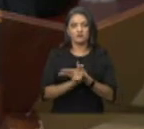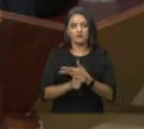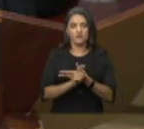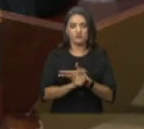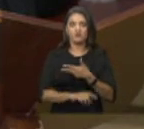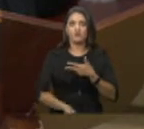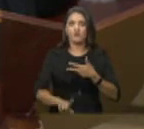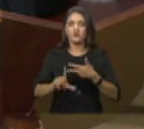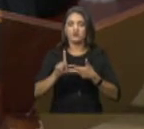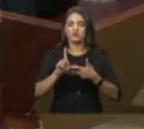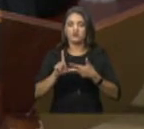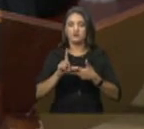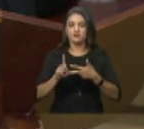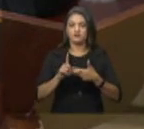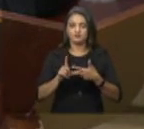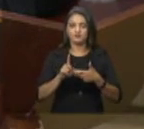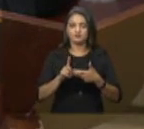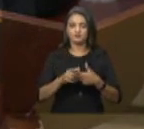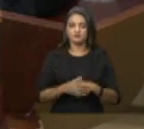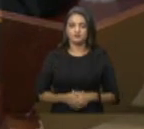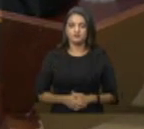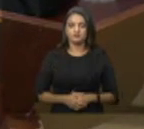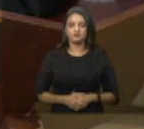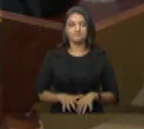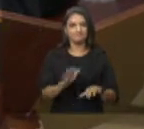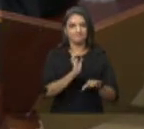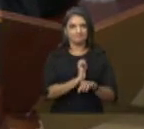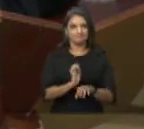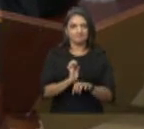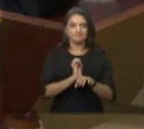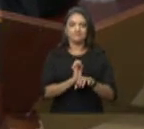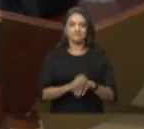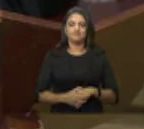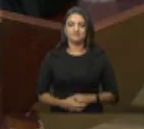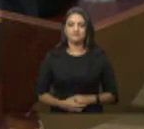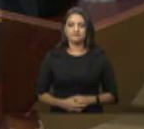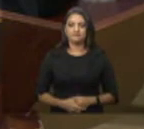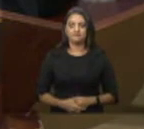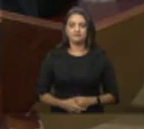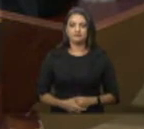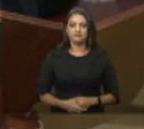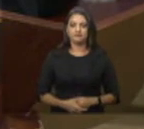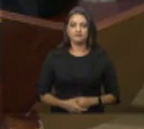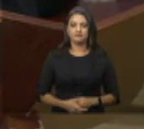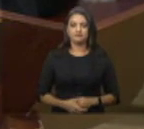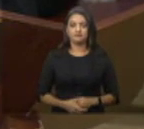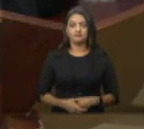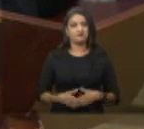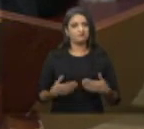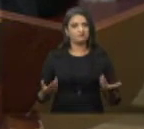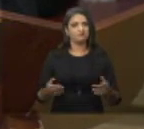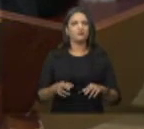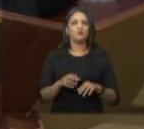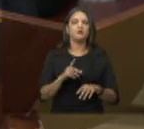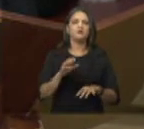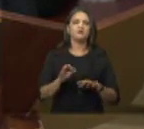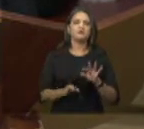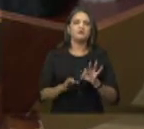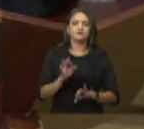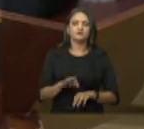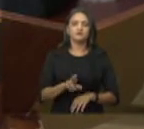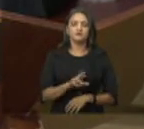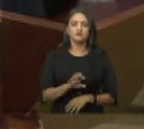e legislativo 200 federativos desde o parádigmático julgamento do